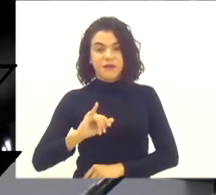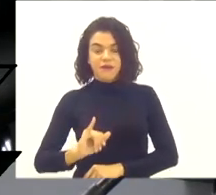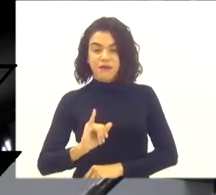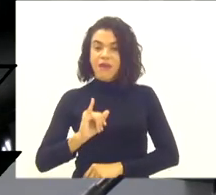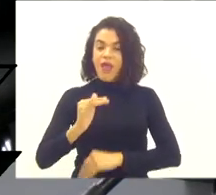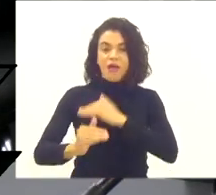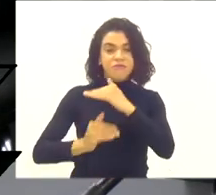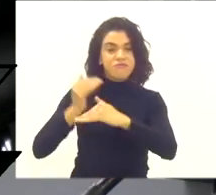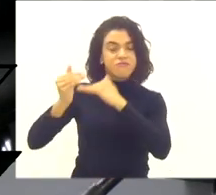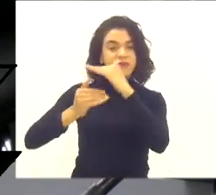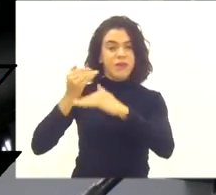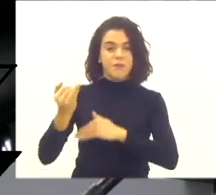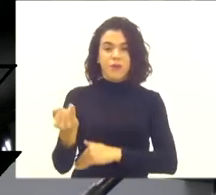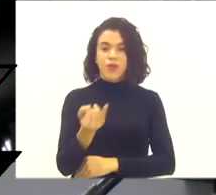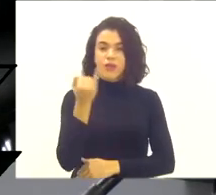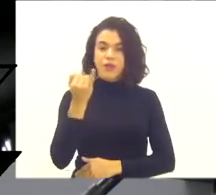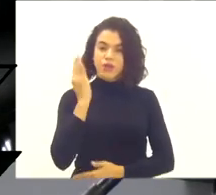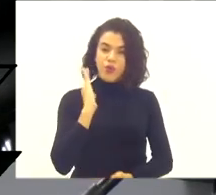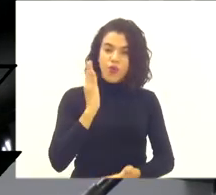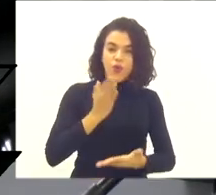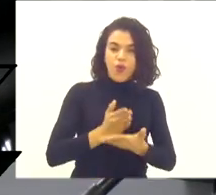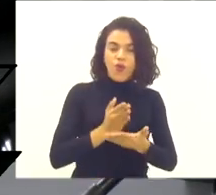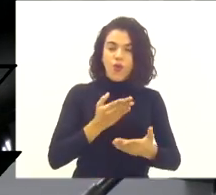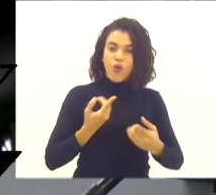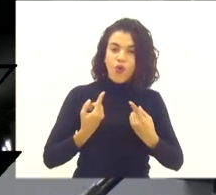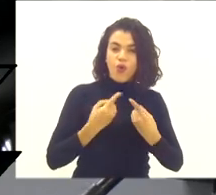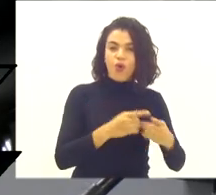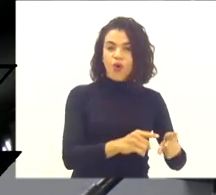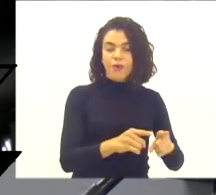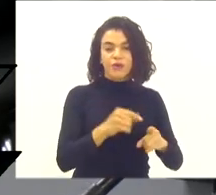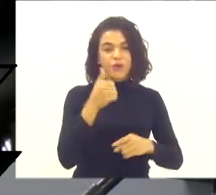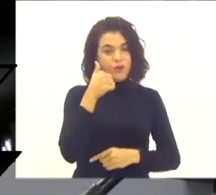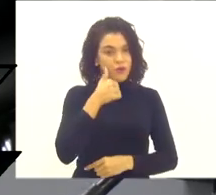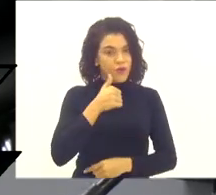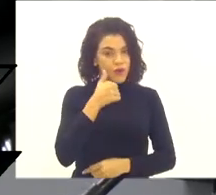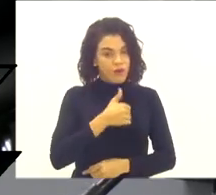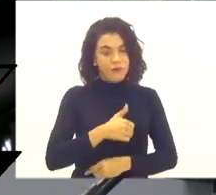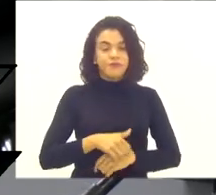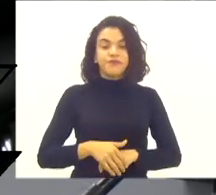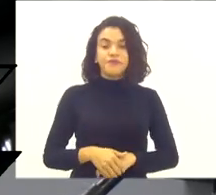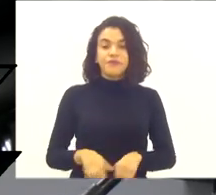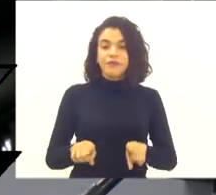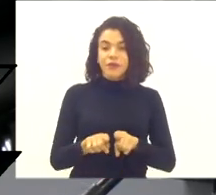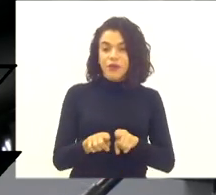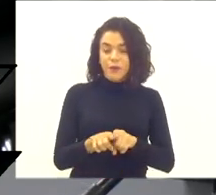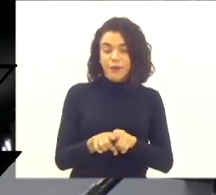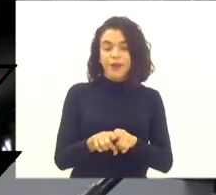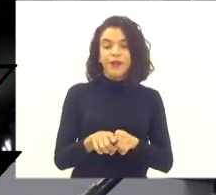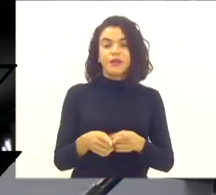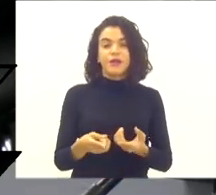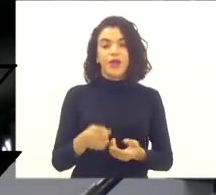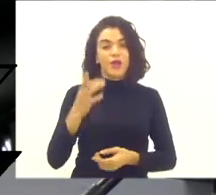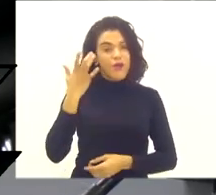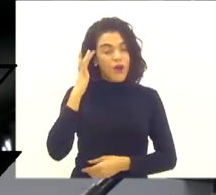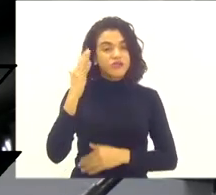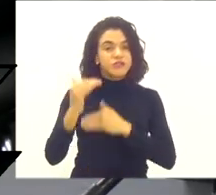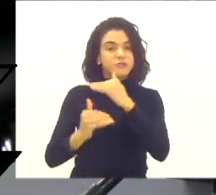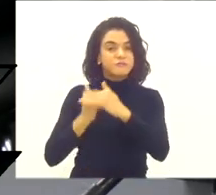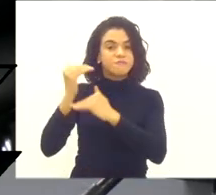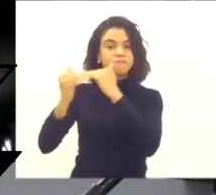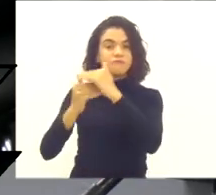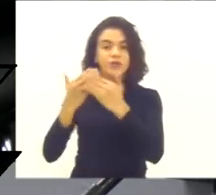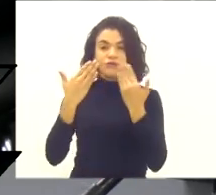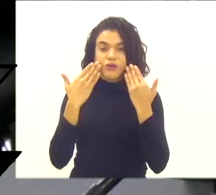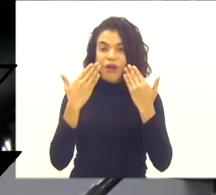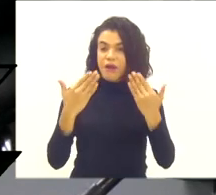um avanço muito importante no combate a violência online contra mulher no estado do Rio de Janeiro e eu acho que esse avanço já é bem